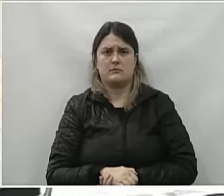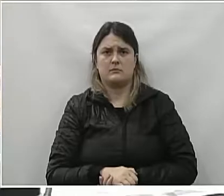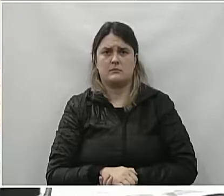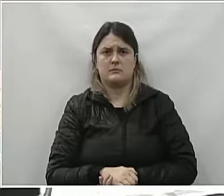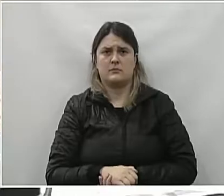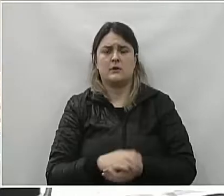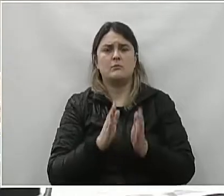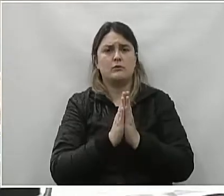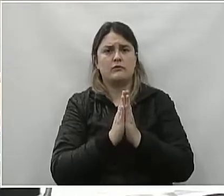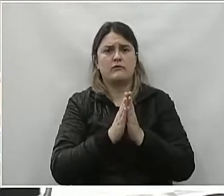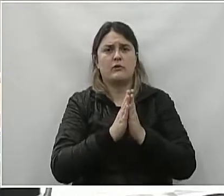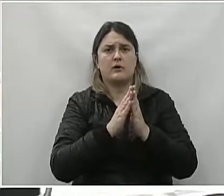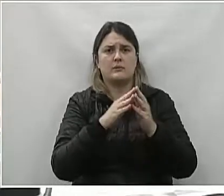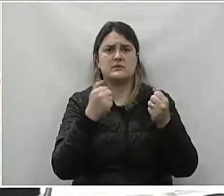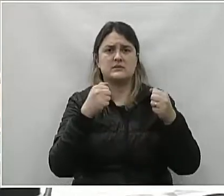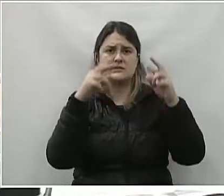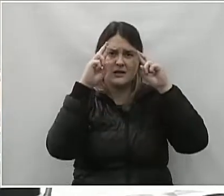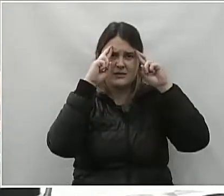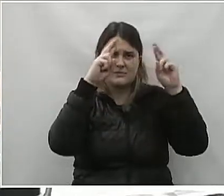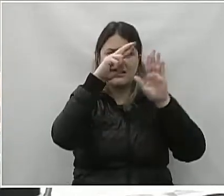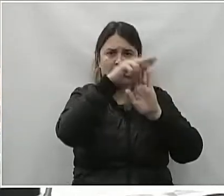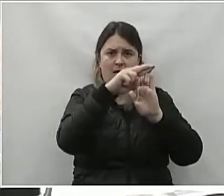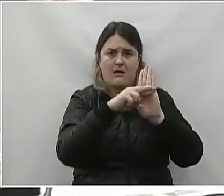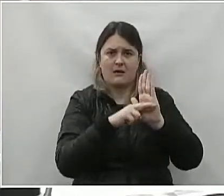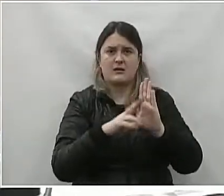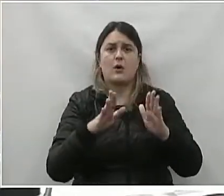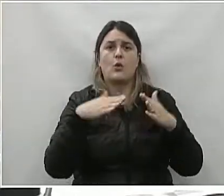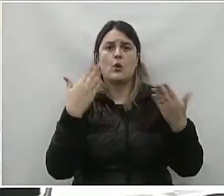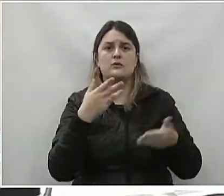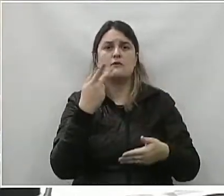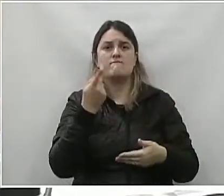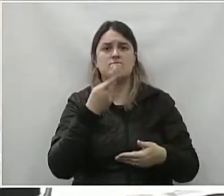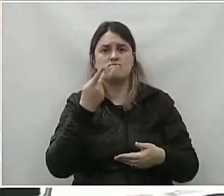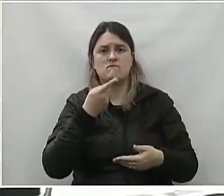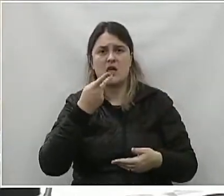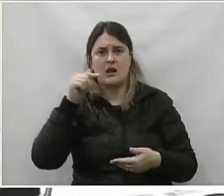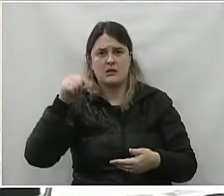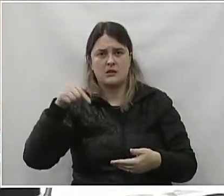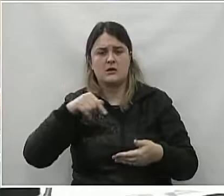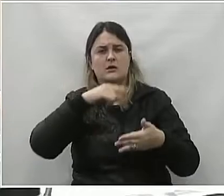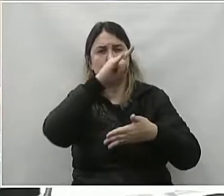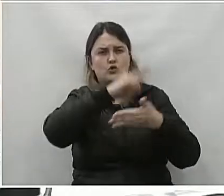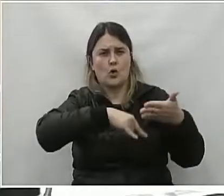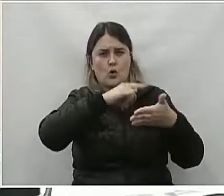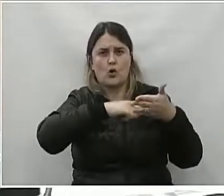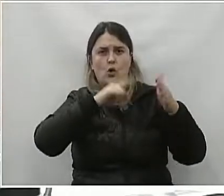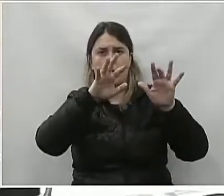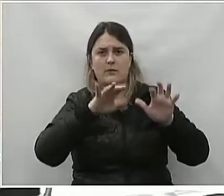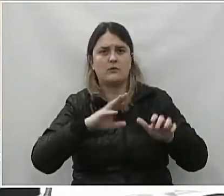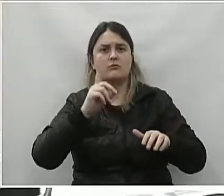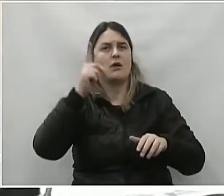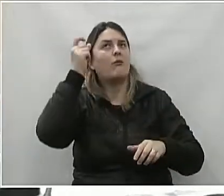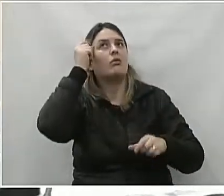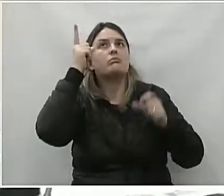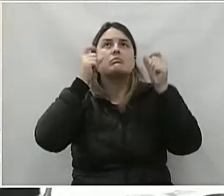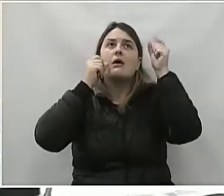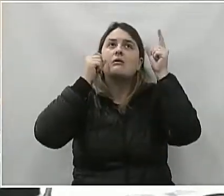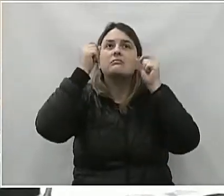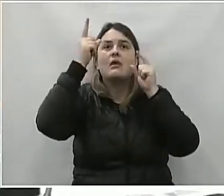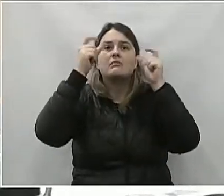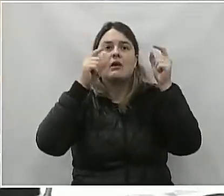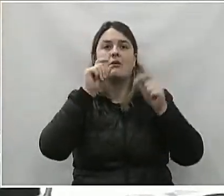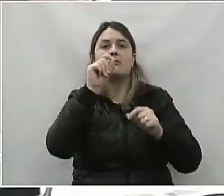O senhor respeita o regimento interno. Né? Quando a gente traz as questões aqui da documentação, a gente não está inventando. Então,